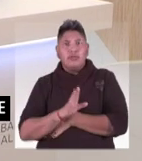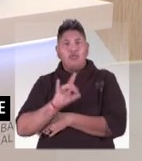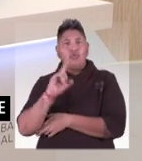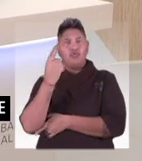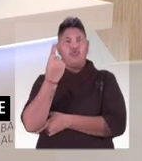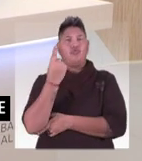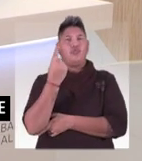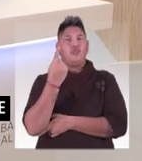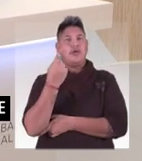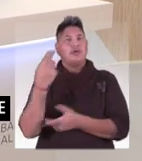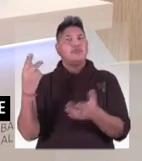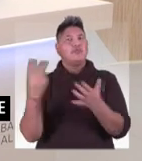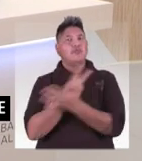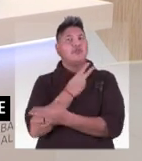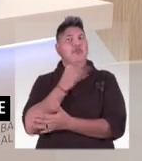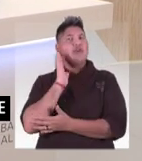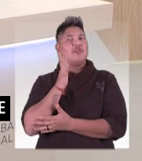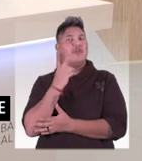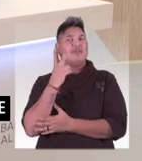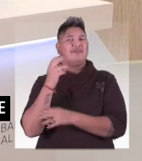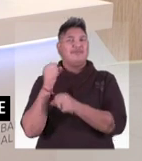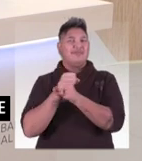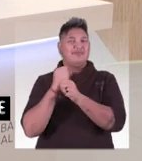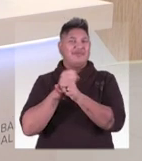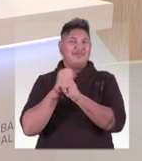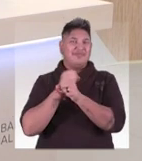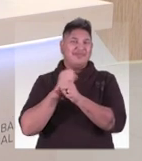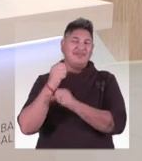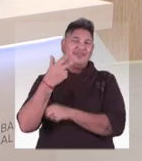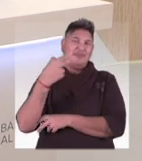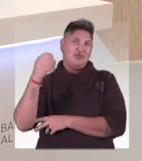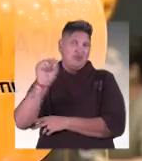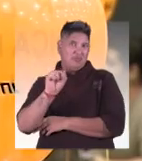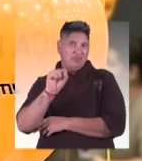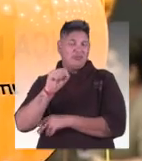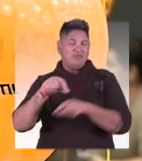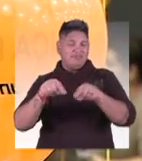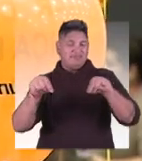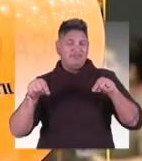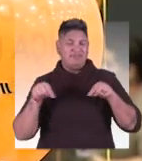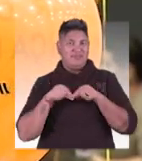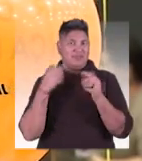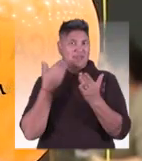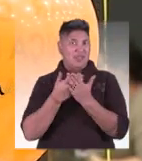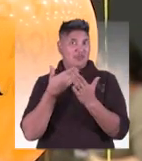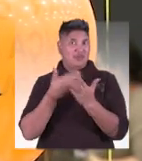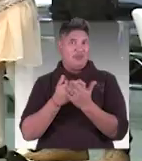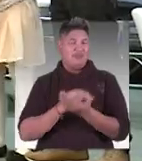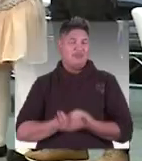e uma delas ocorre desde 2008 em sala de aula.